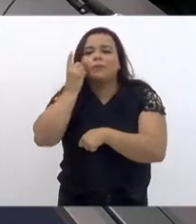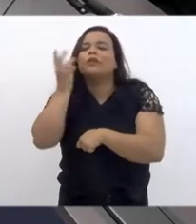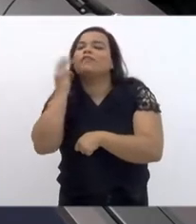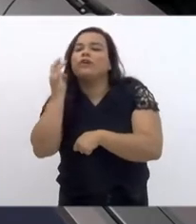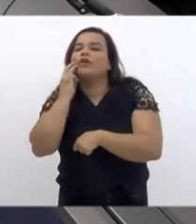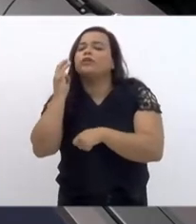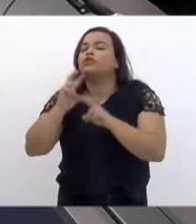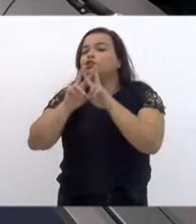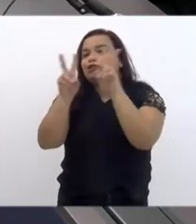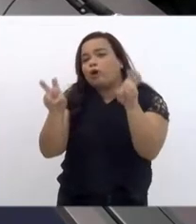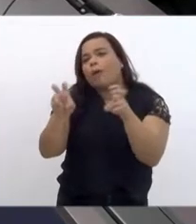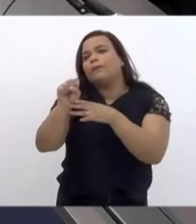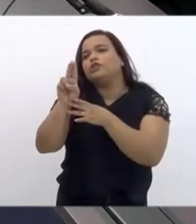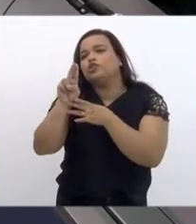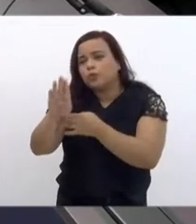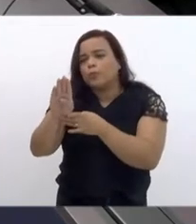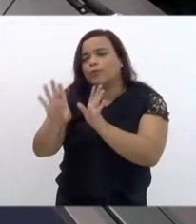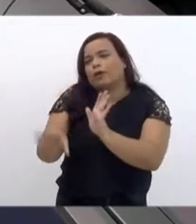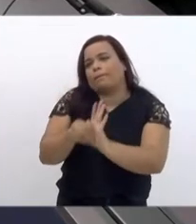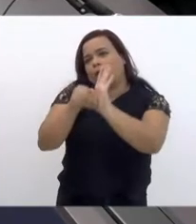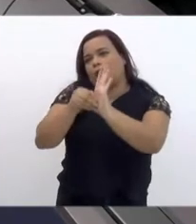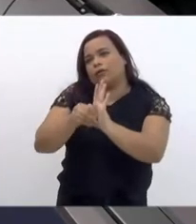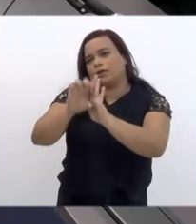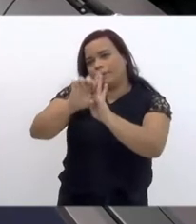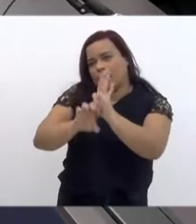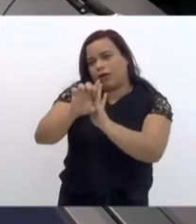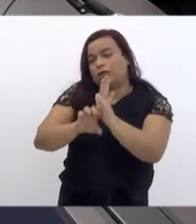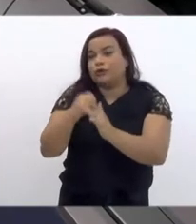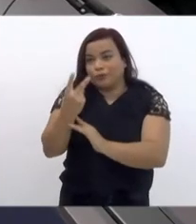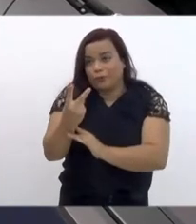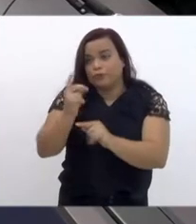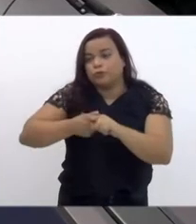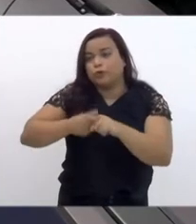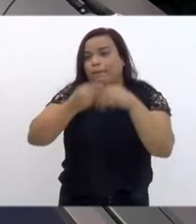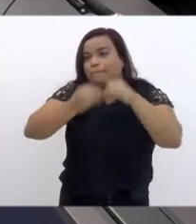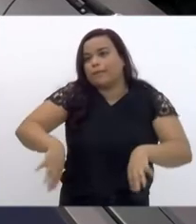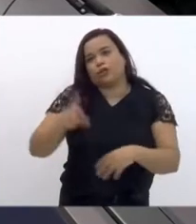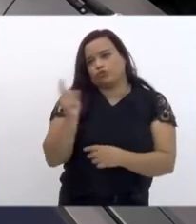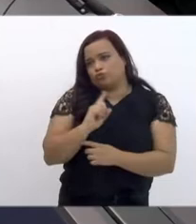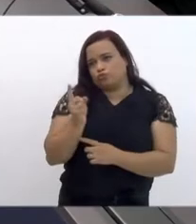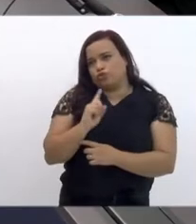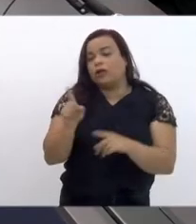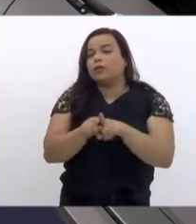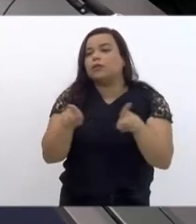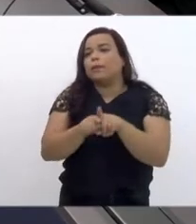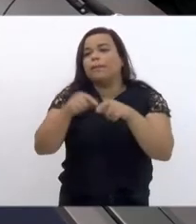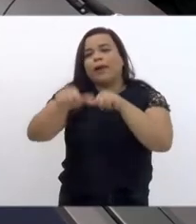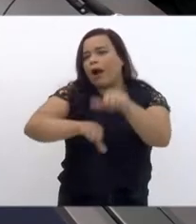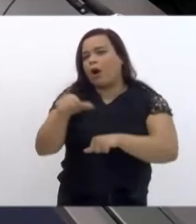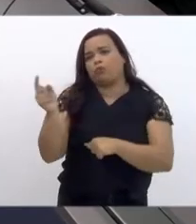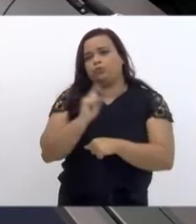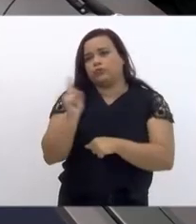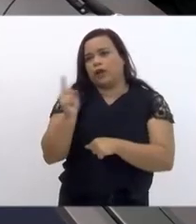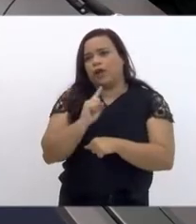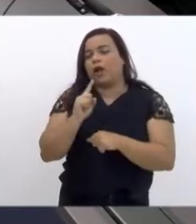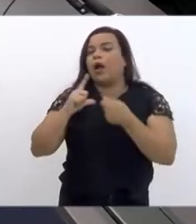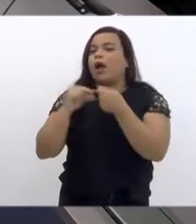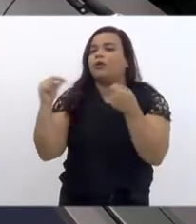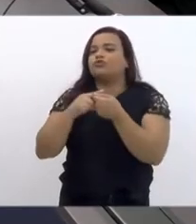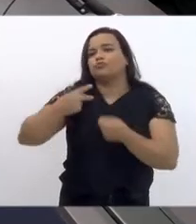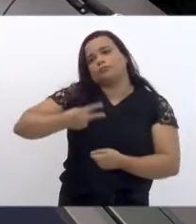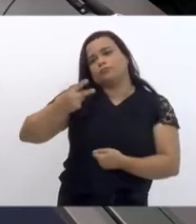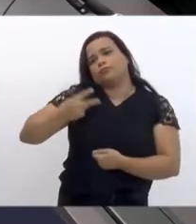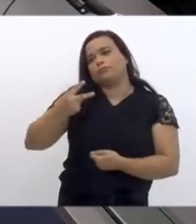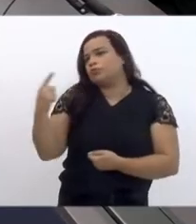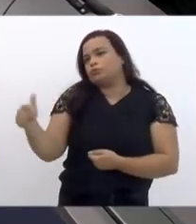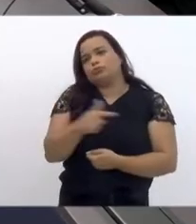subemenda à emenda 2, porque eu não prejudico não altero o artigo 2º, não